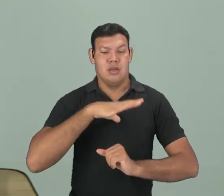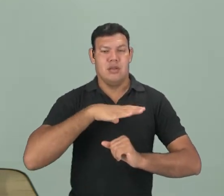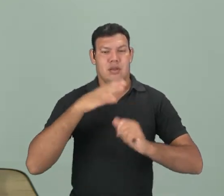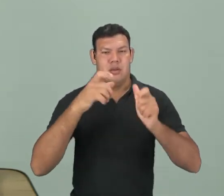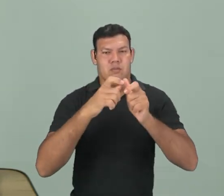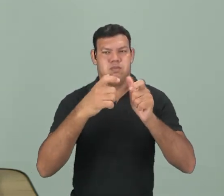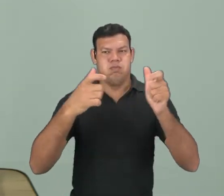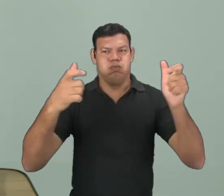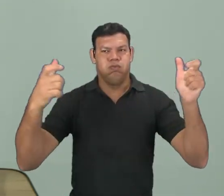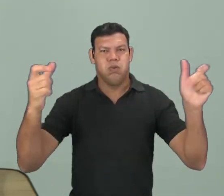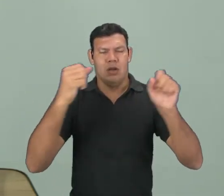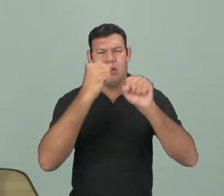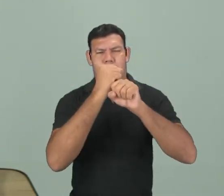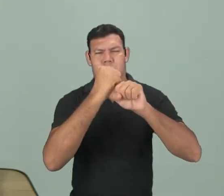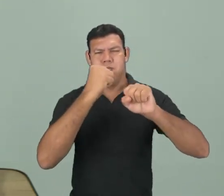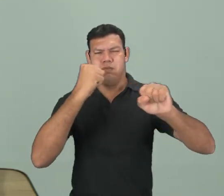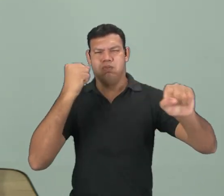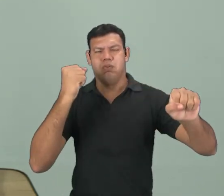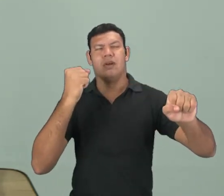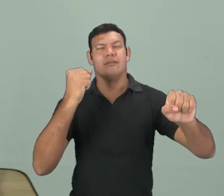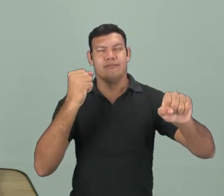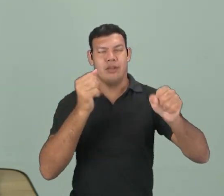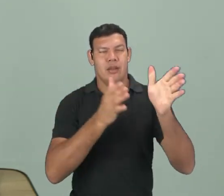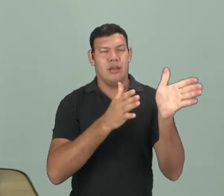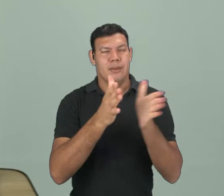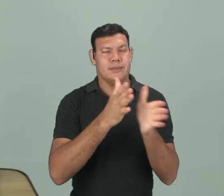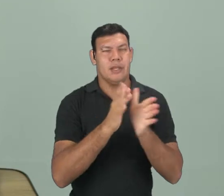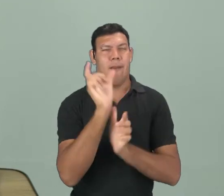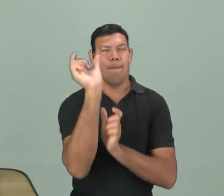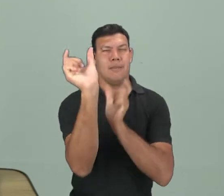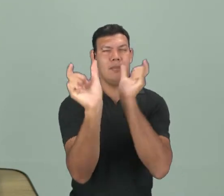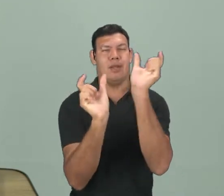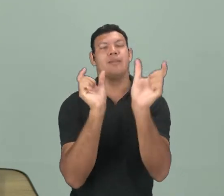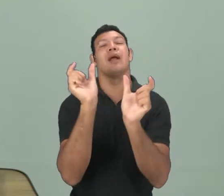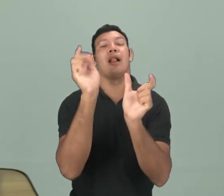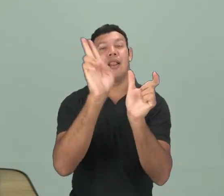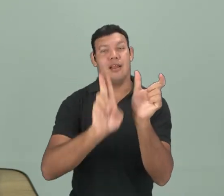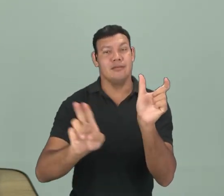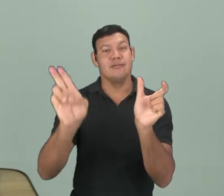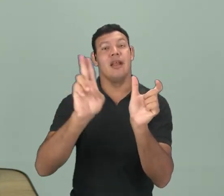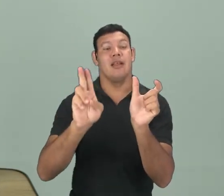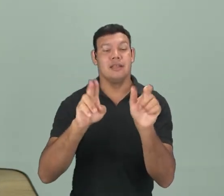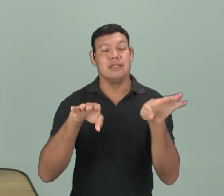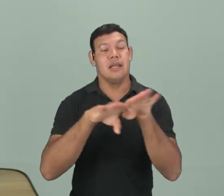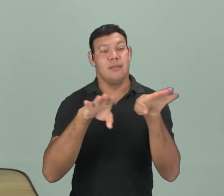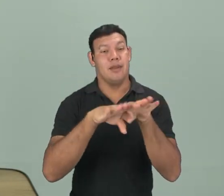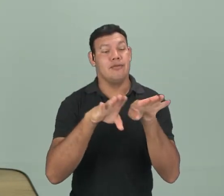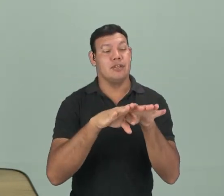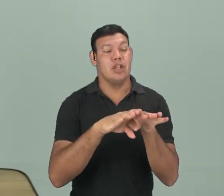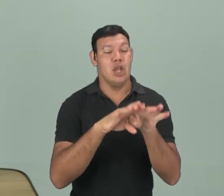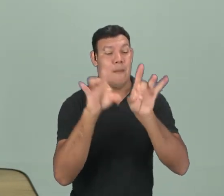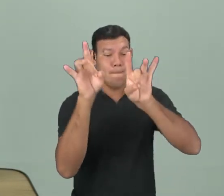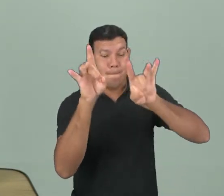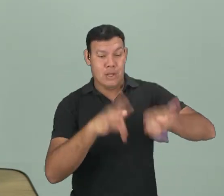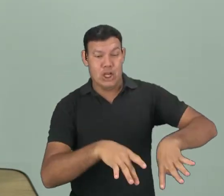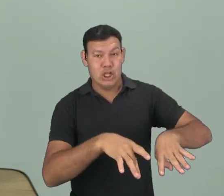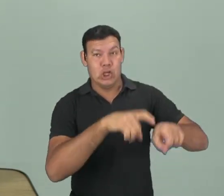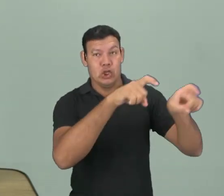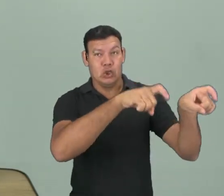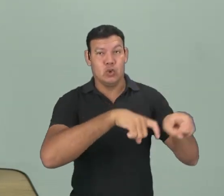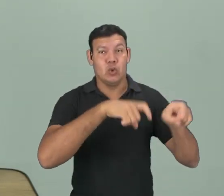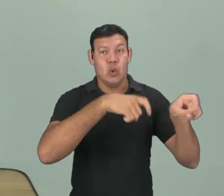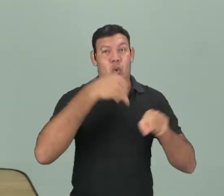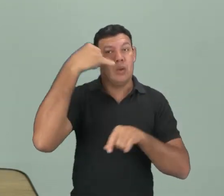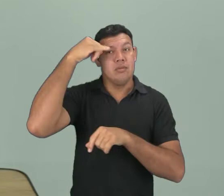é que se chama algumas denominações diferentes para quando a pessoa deixa o campo e vem para a cidade. A gente dá alguns